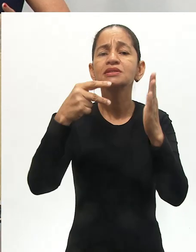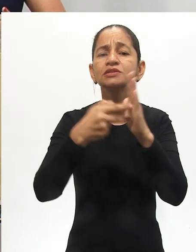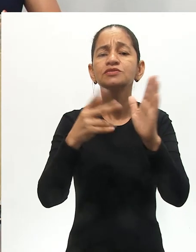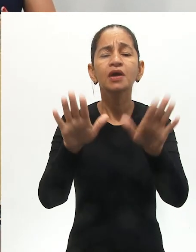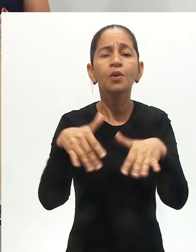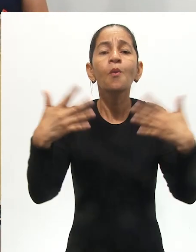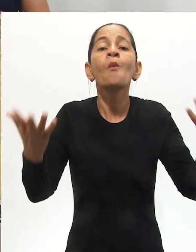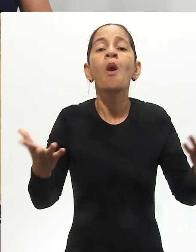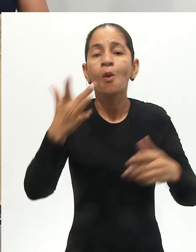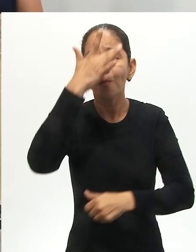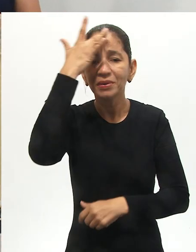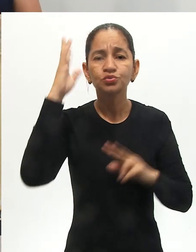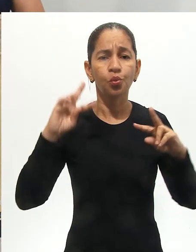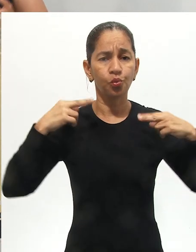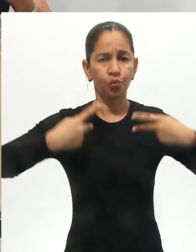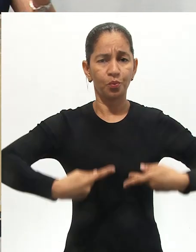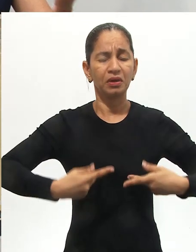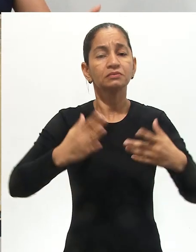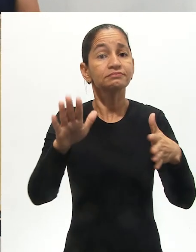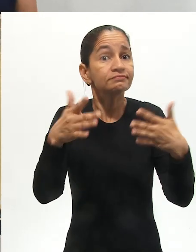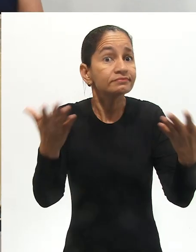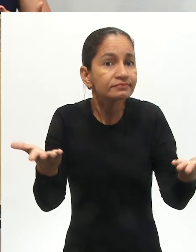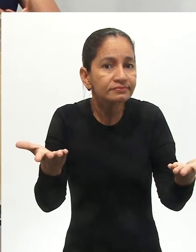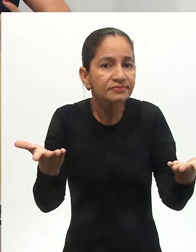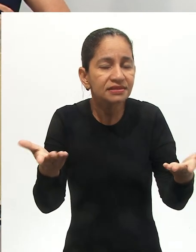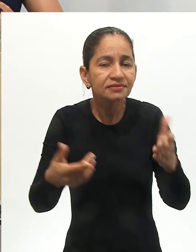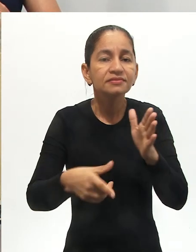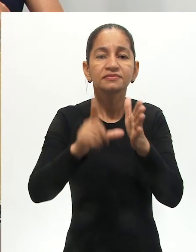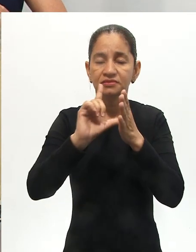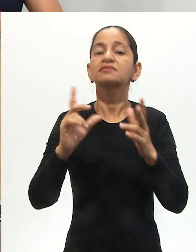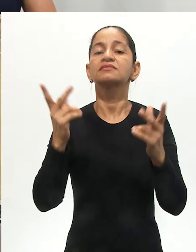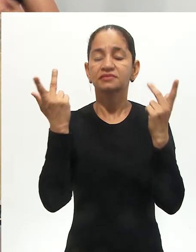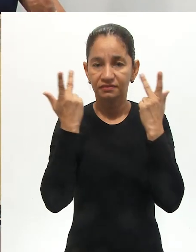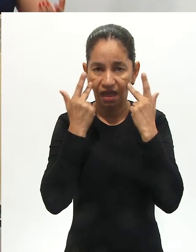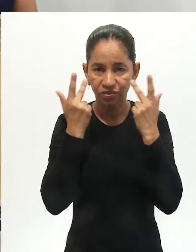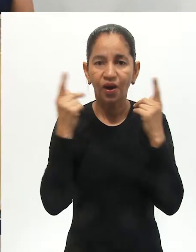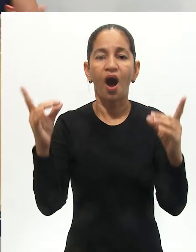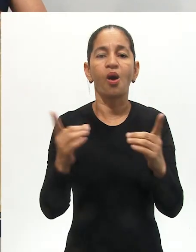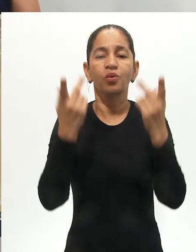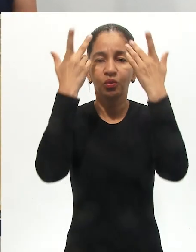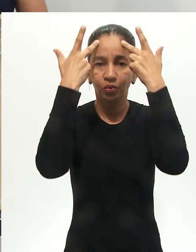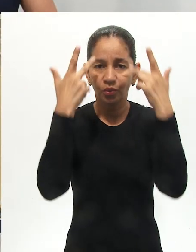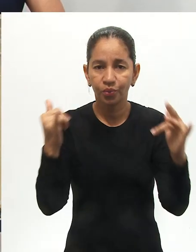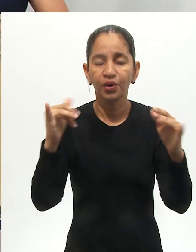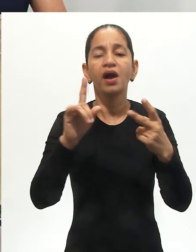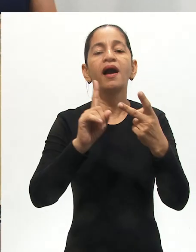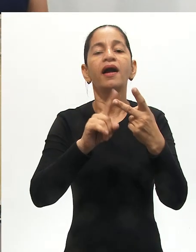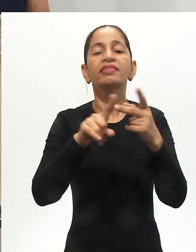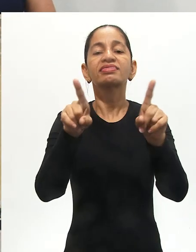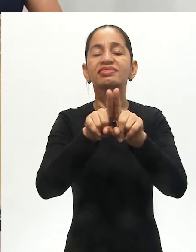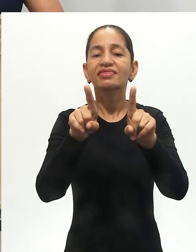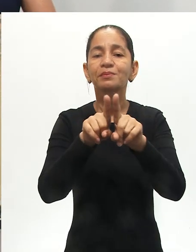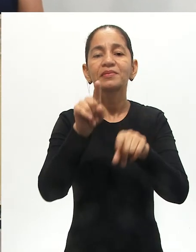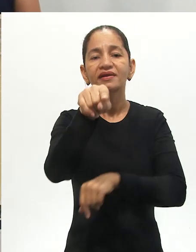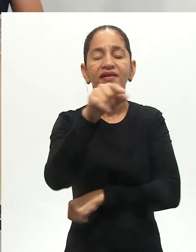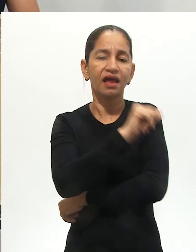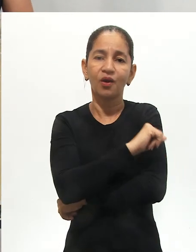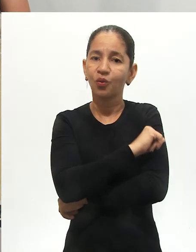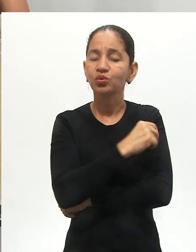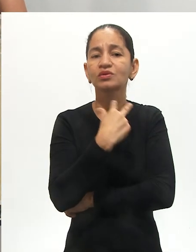ele teria uma natureza mutável, uma natureza dinâmica, e dessa maneira os alunos